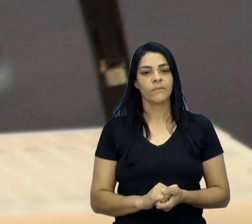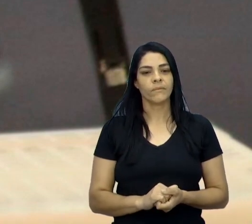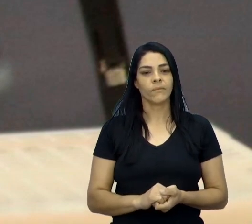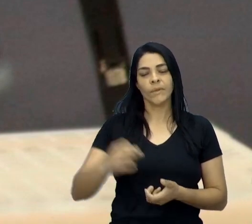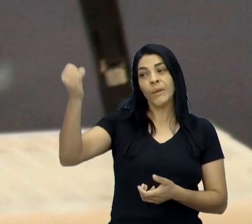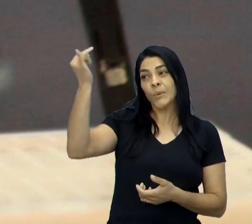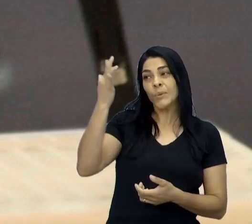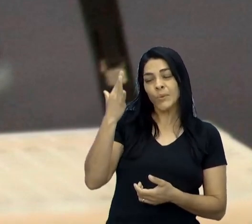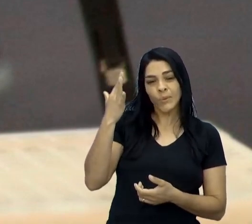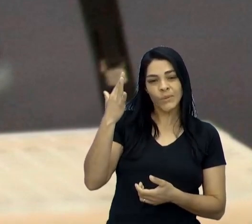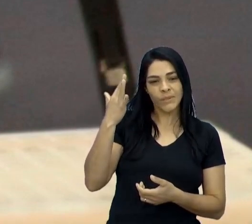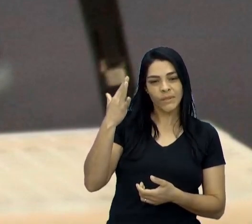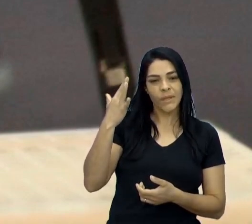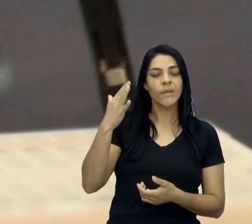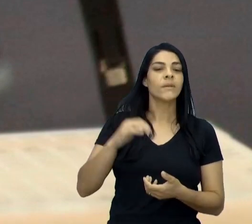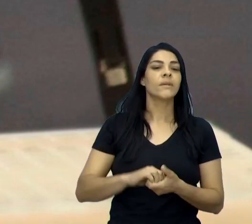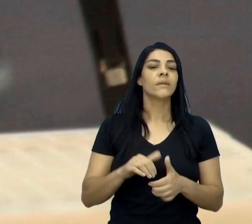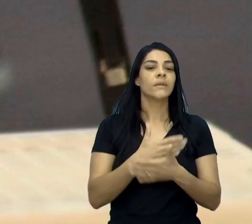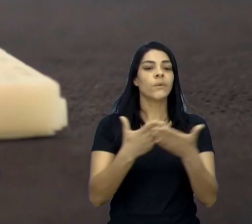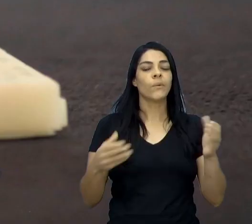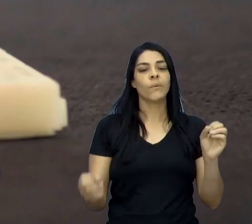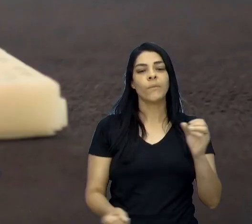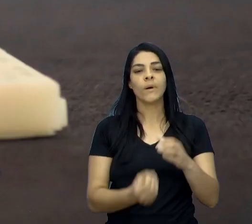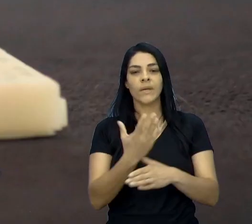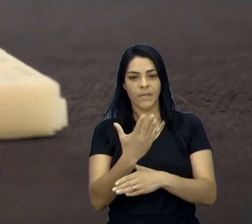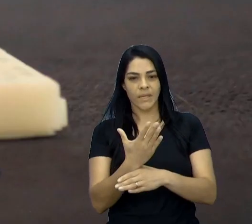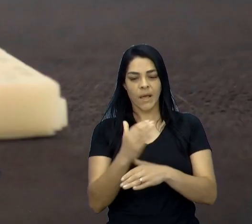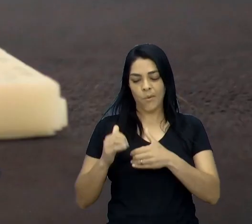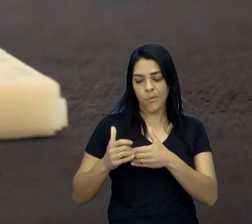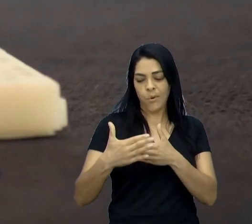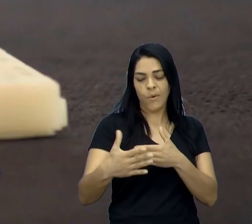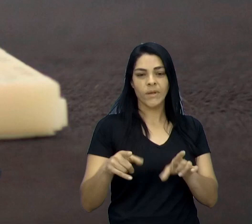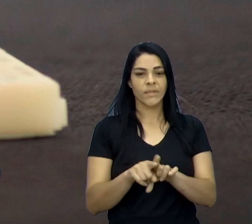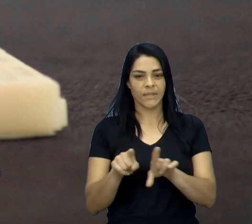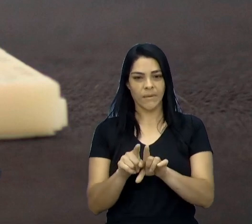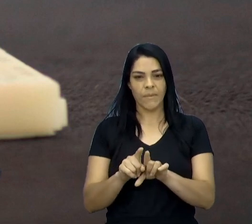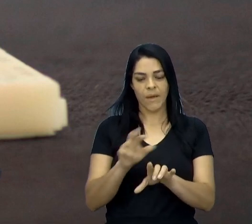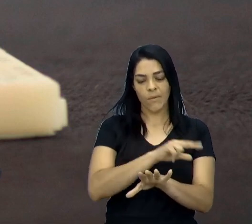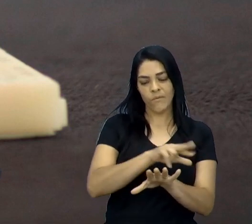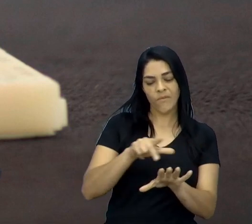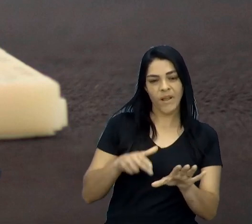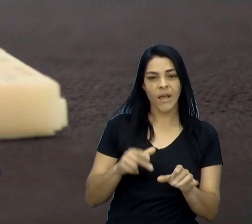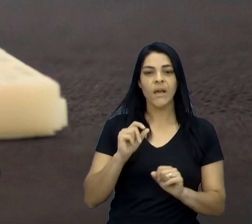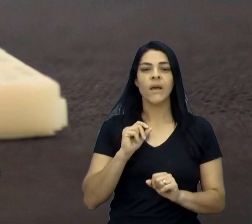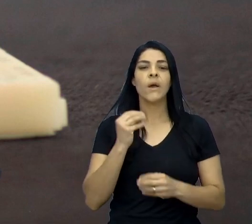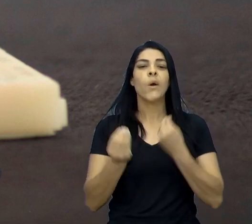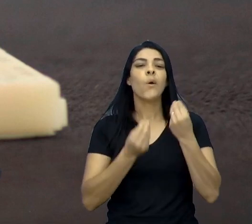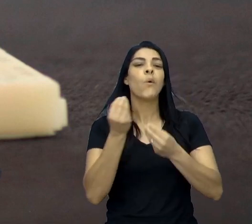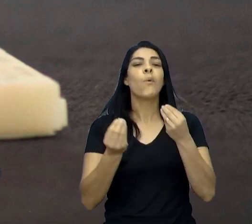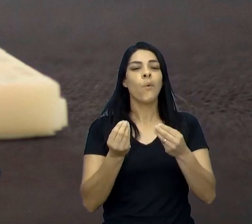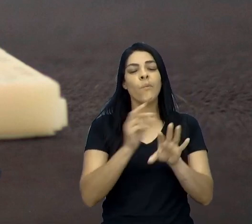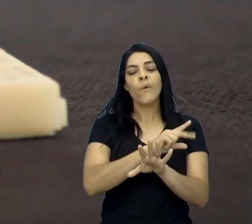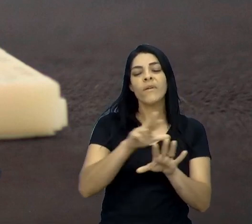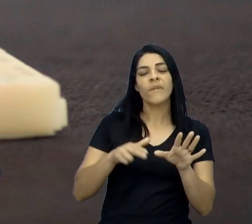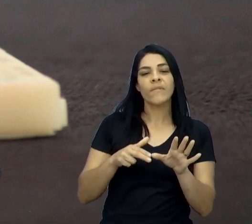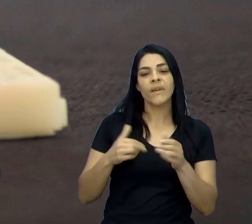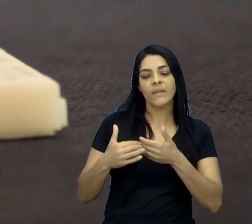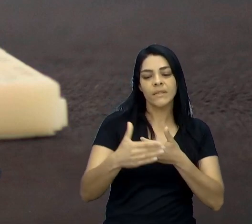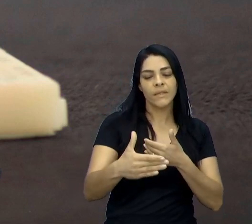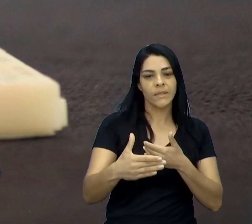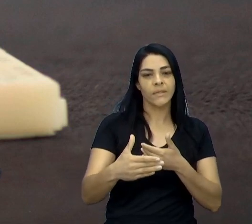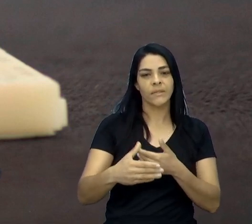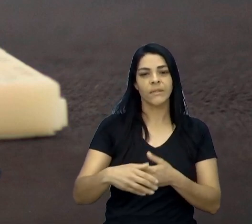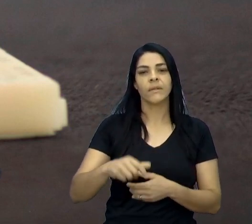luzes que vão acender e a gente vai criar também uma sequência que também vai variar. Como que essa sequência vai variar? Vai acender um